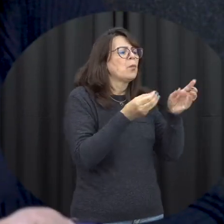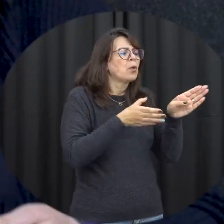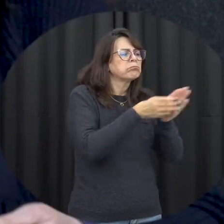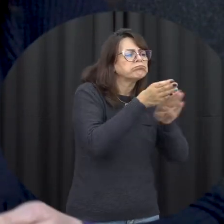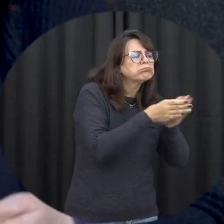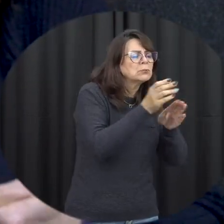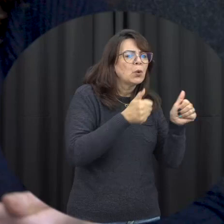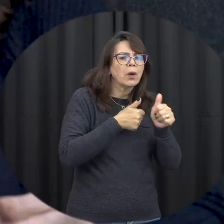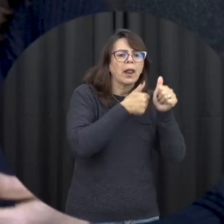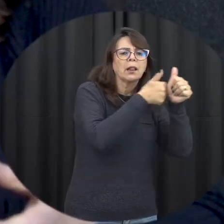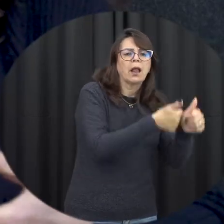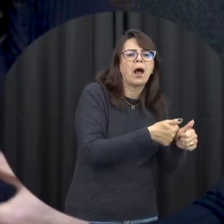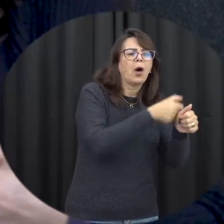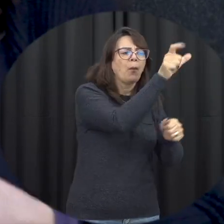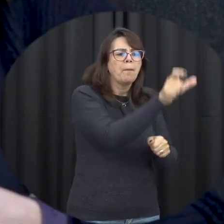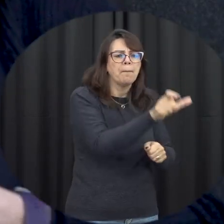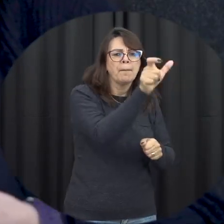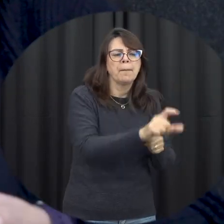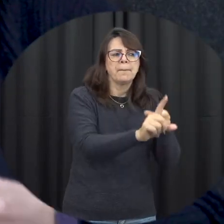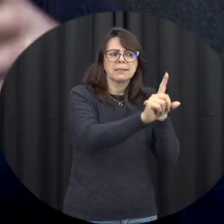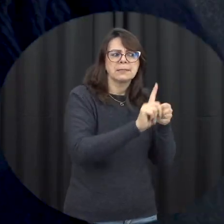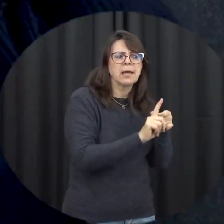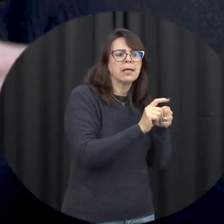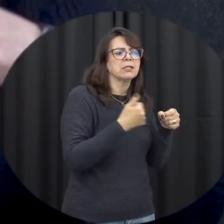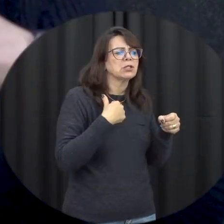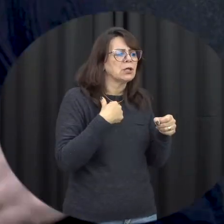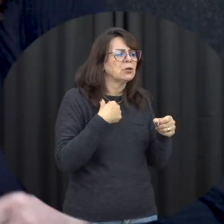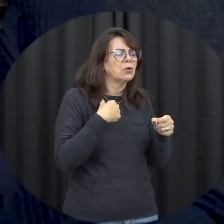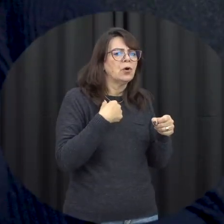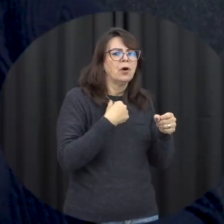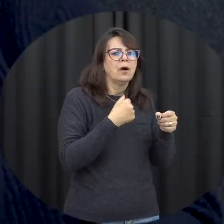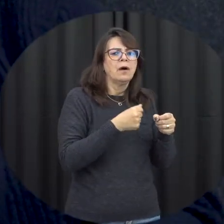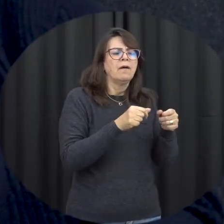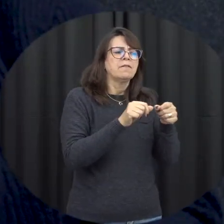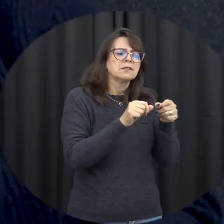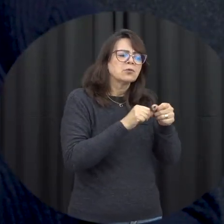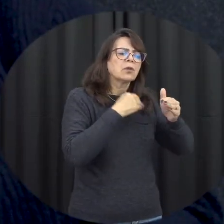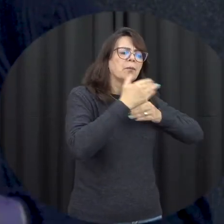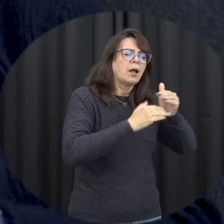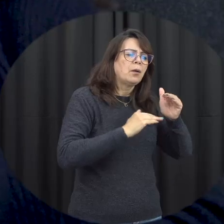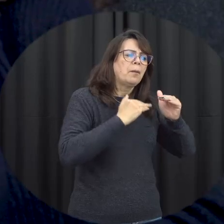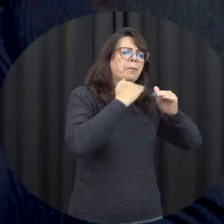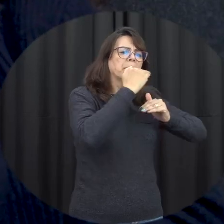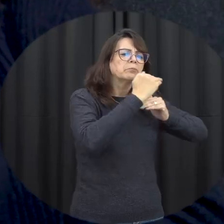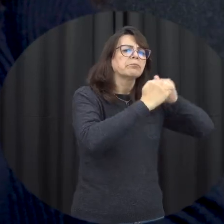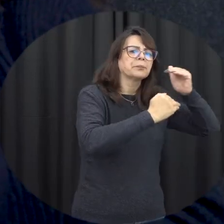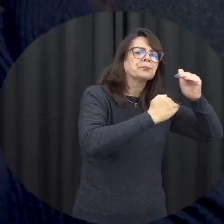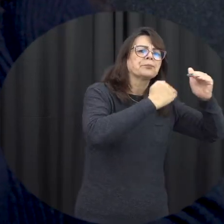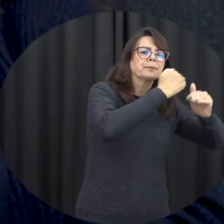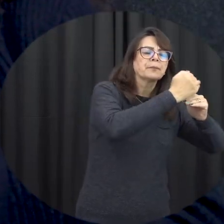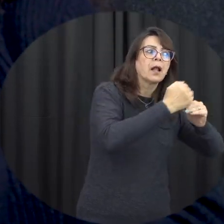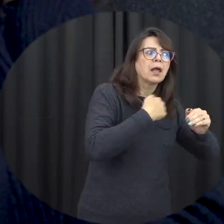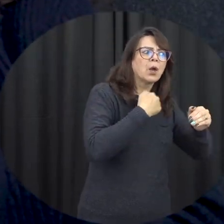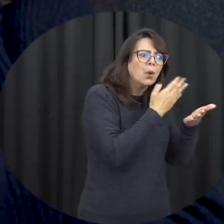como orientar esses pacientes. Eu fazia todo o trabalho como era falado no livro, né, passo a passo.